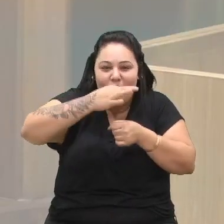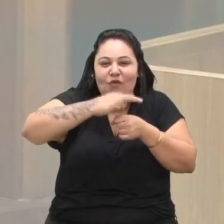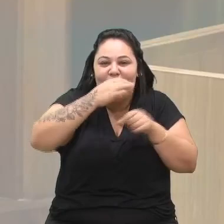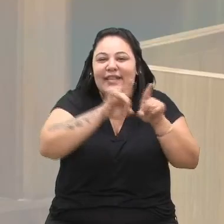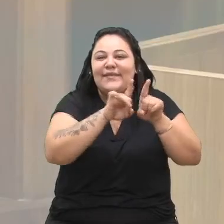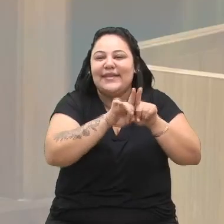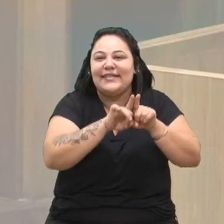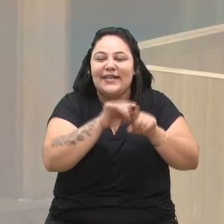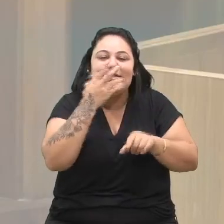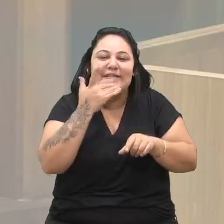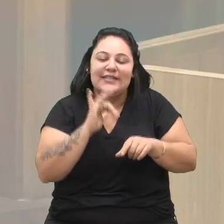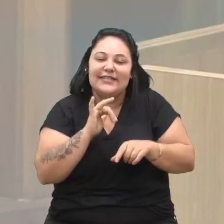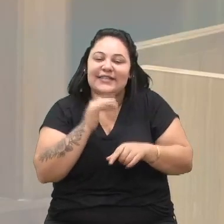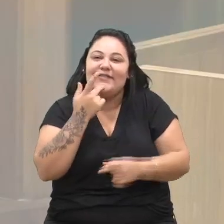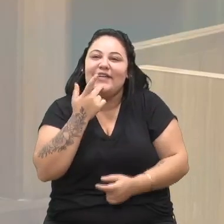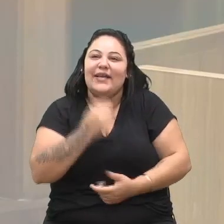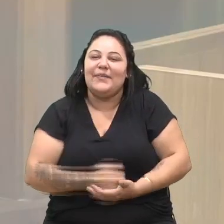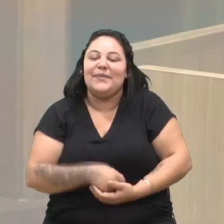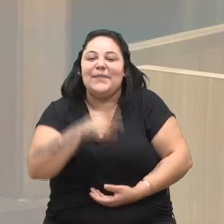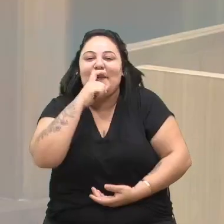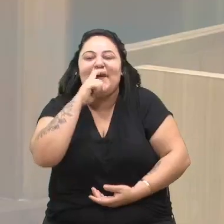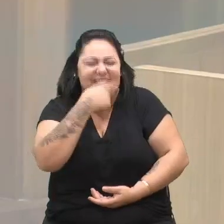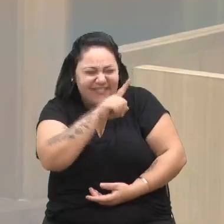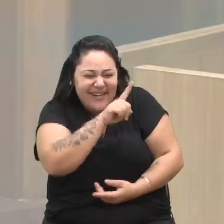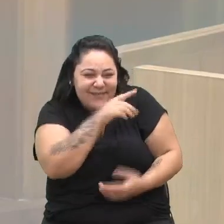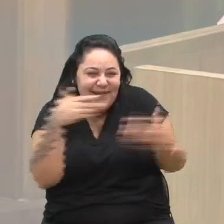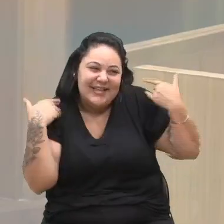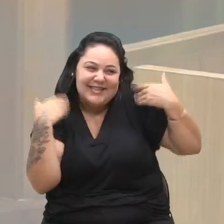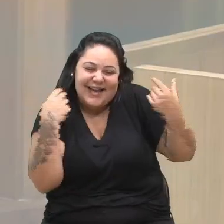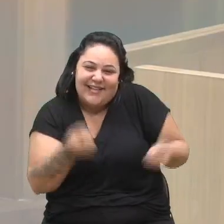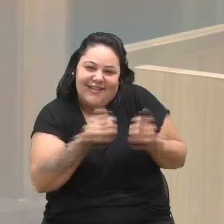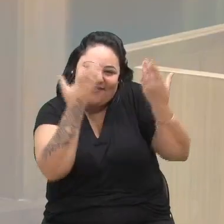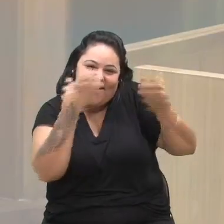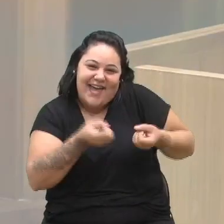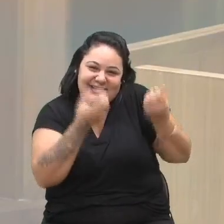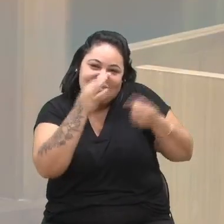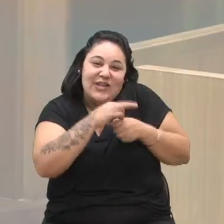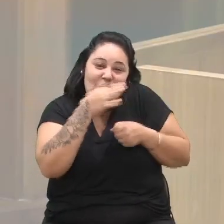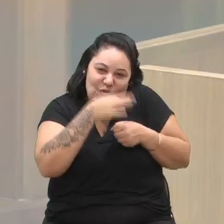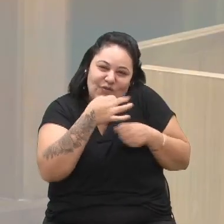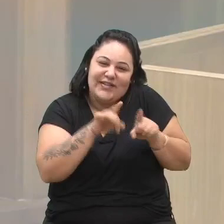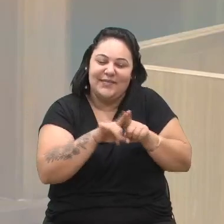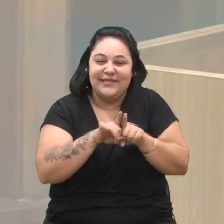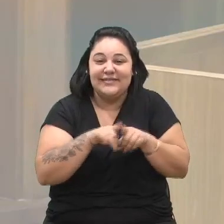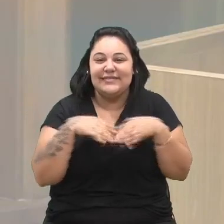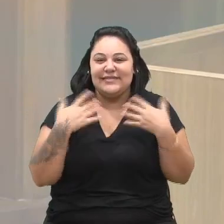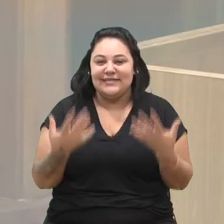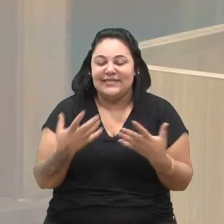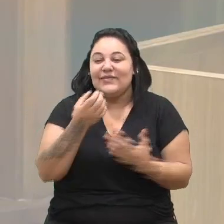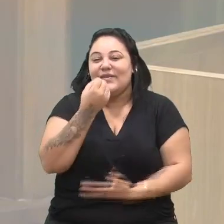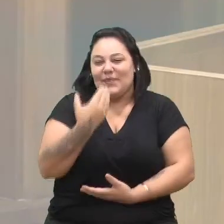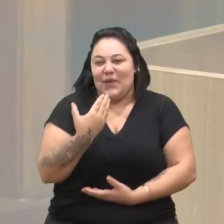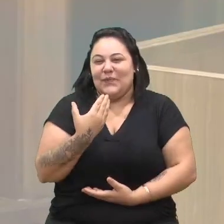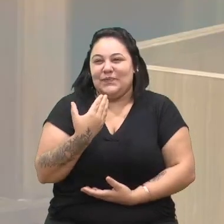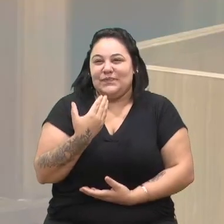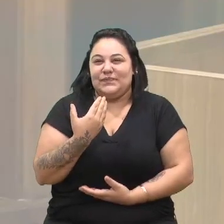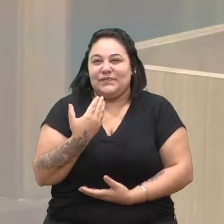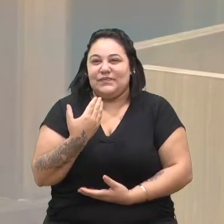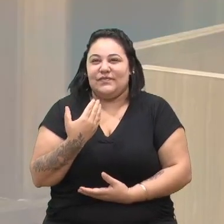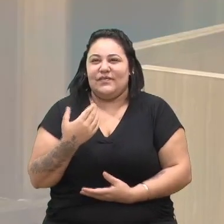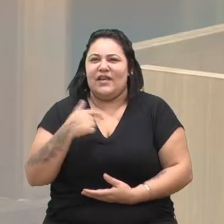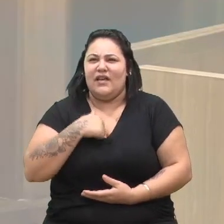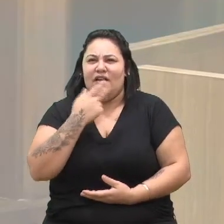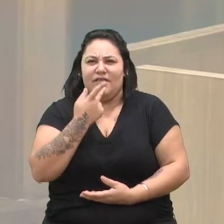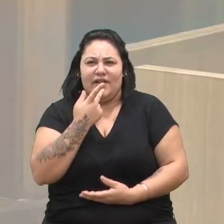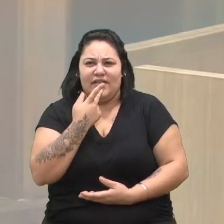dizem assim, papai, vamos na Festa da Uva amanhã? Vamos na Festa da Uva? Então, que bom. E eu digo, filha, eu não quero comer uva.